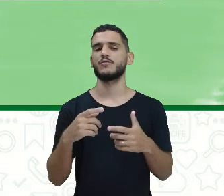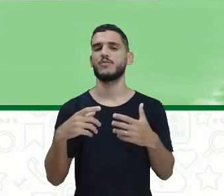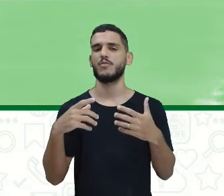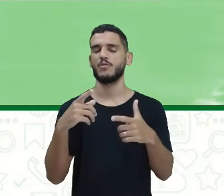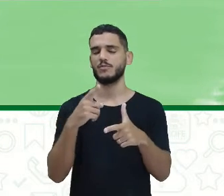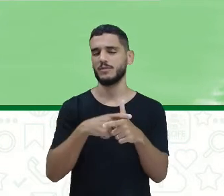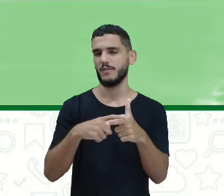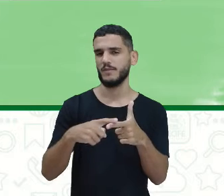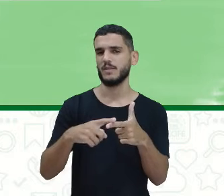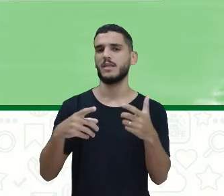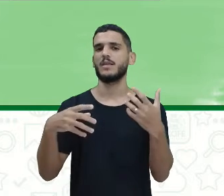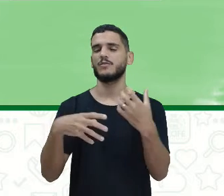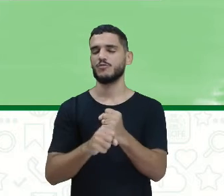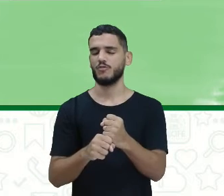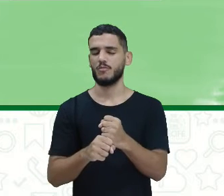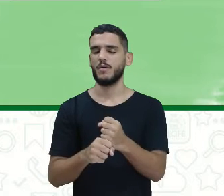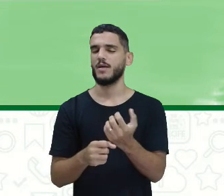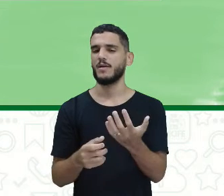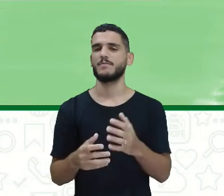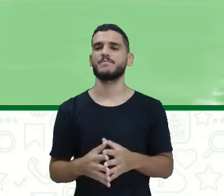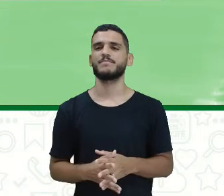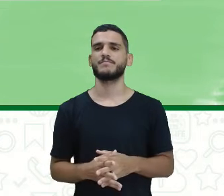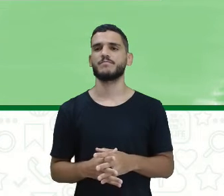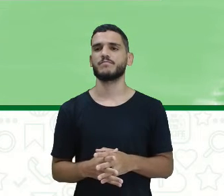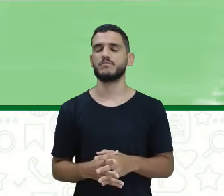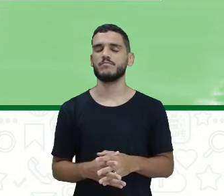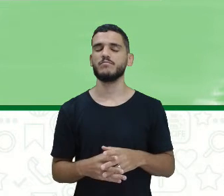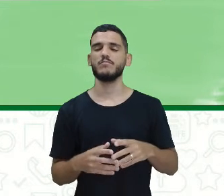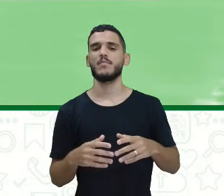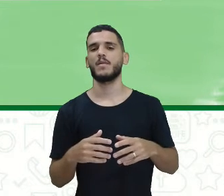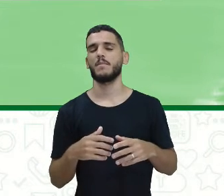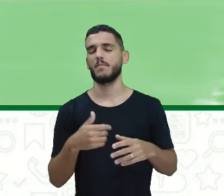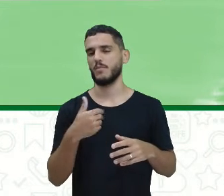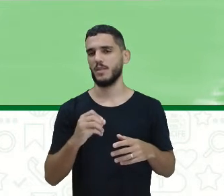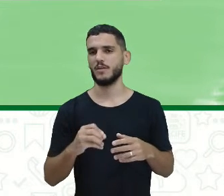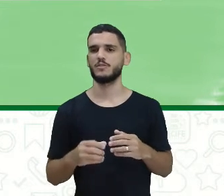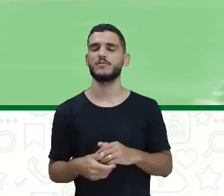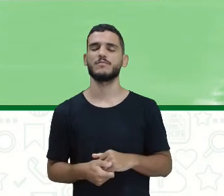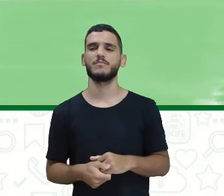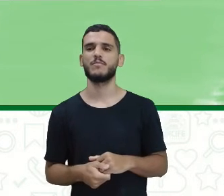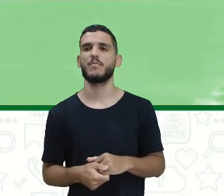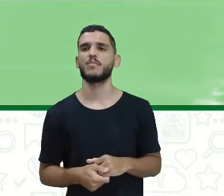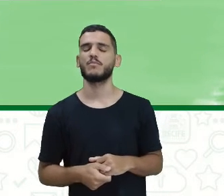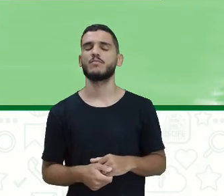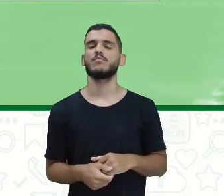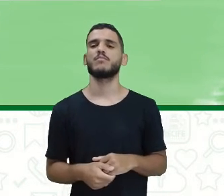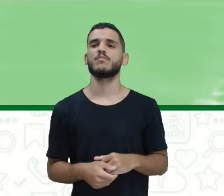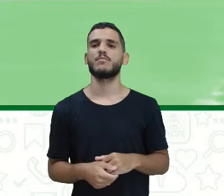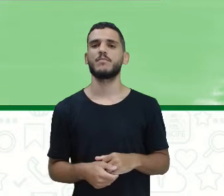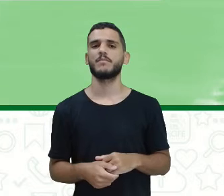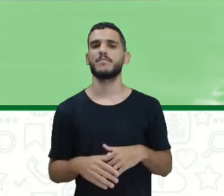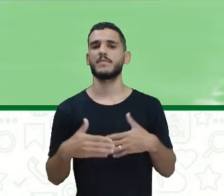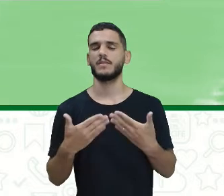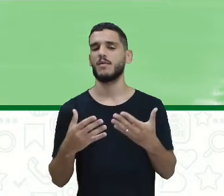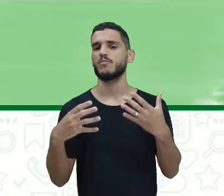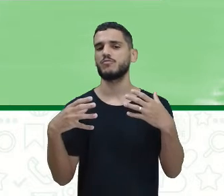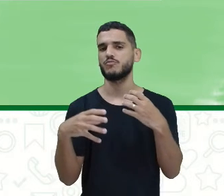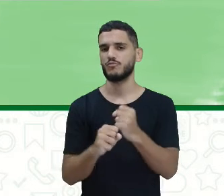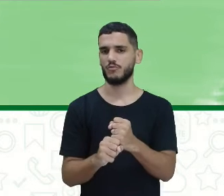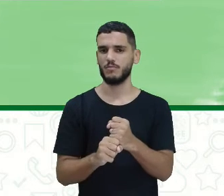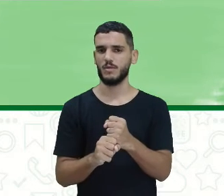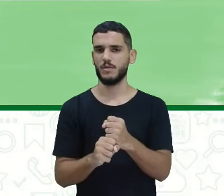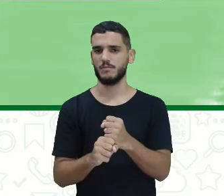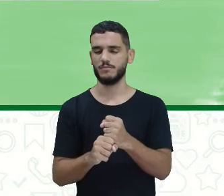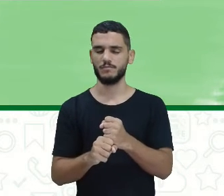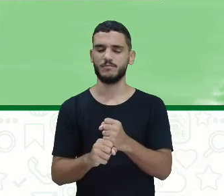e vou dividir pela quantidade, que é 10. Tá certo? Então, soma